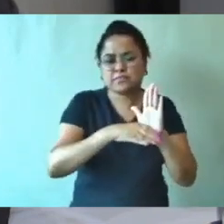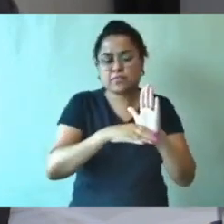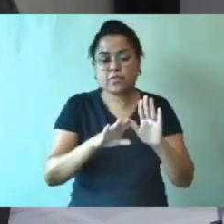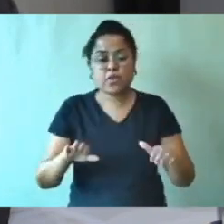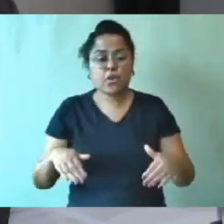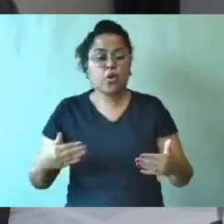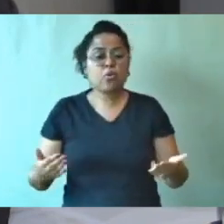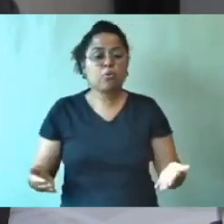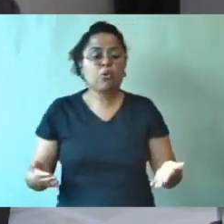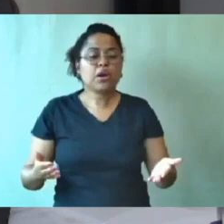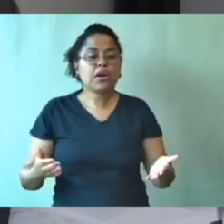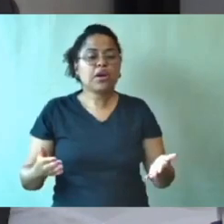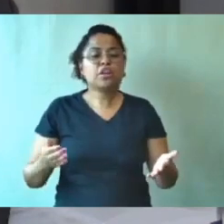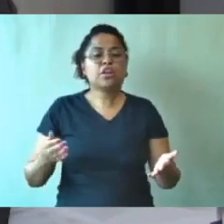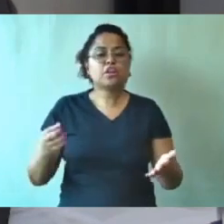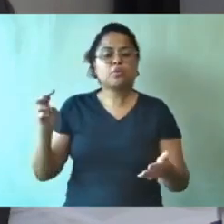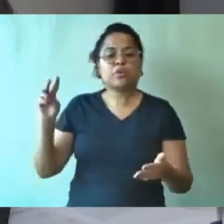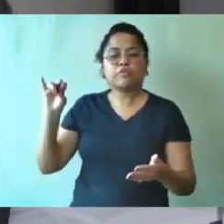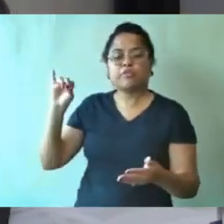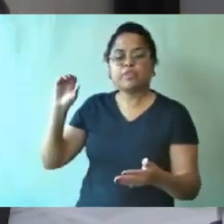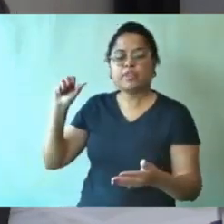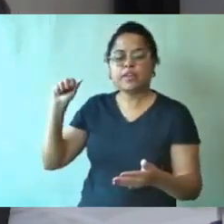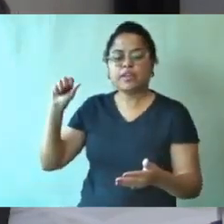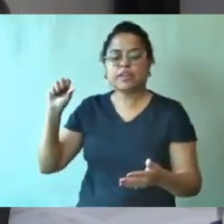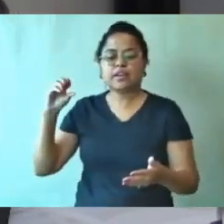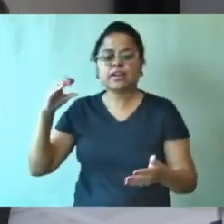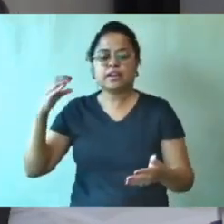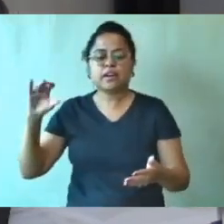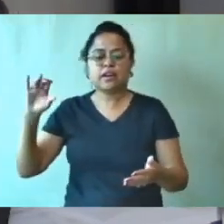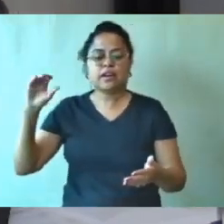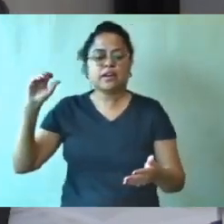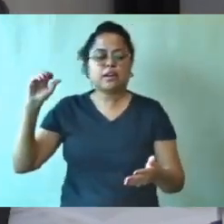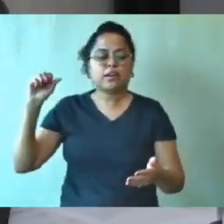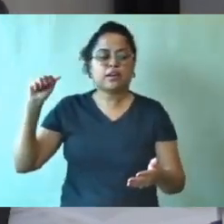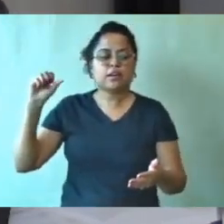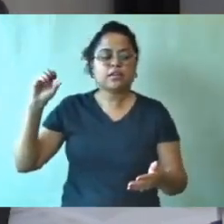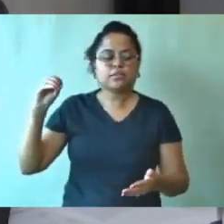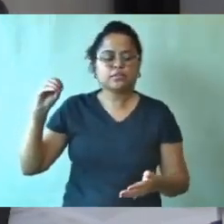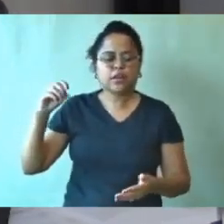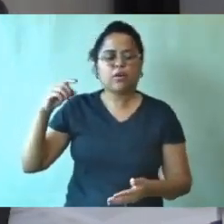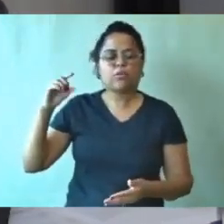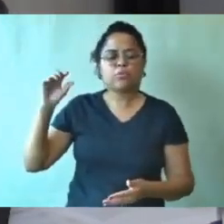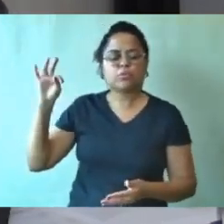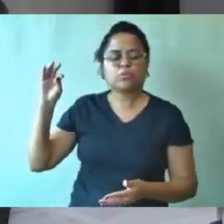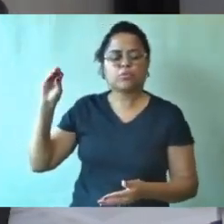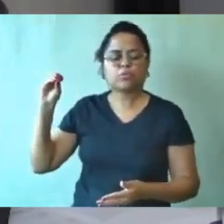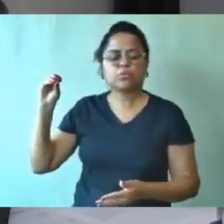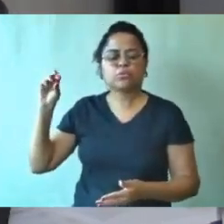Aviação Torres decidiu, então, não mais operar, que, segundo o senhor aqui, foi exatamente